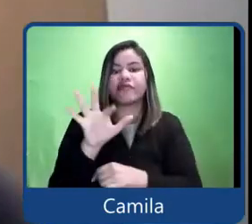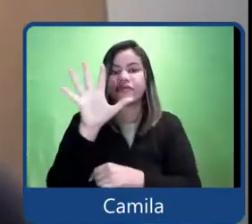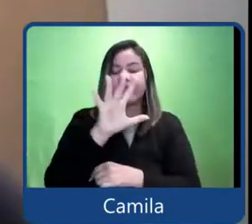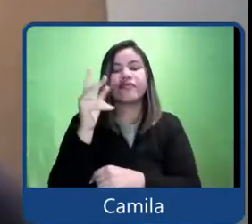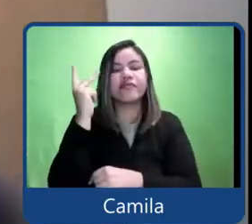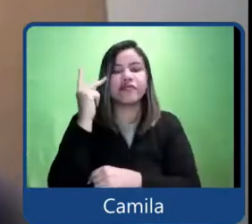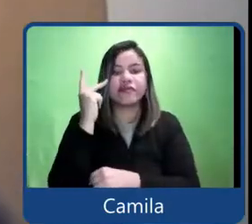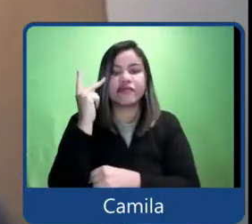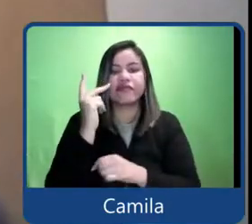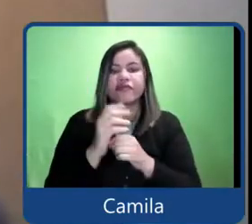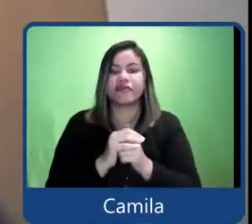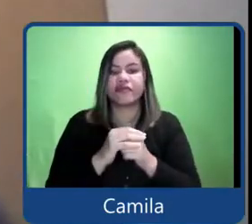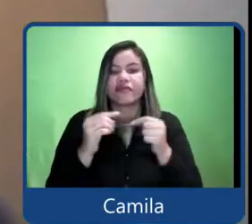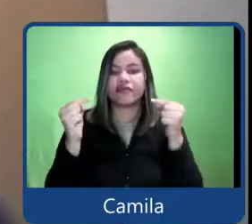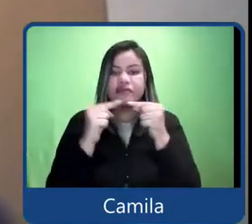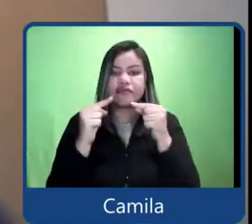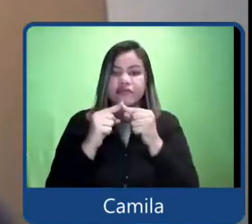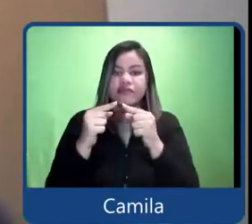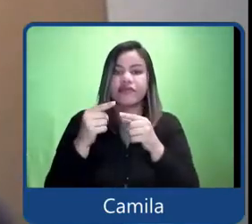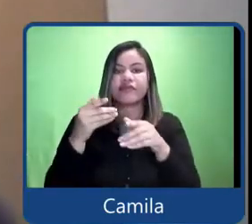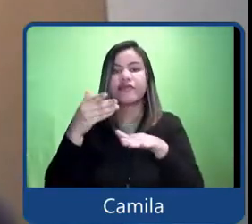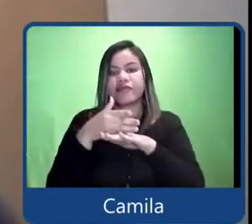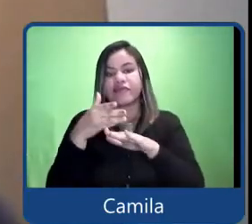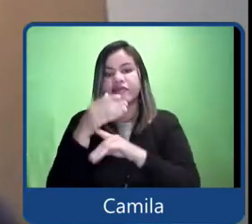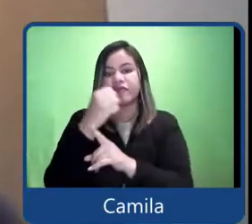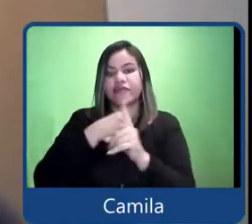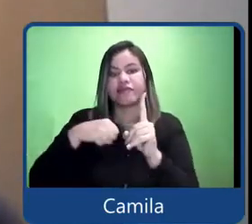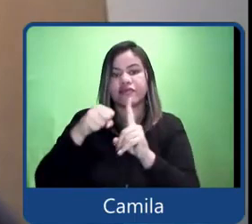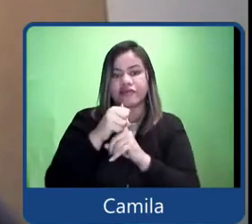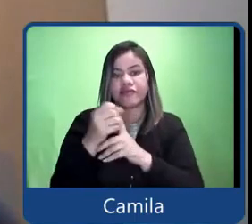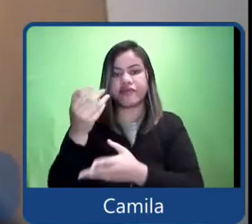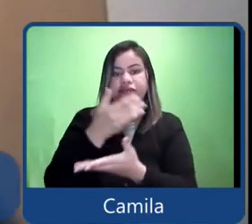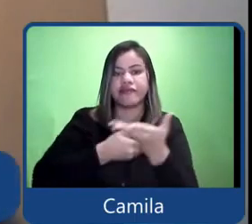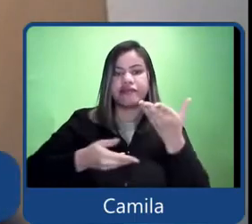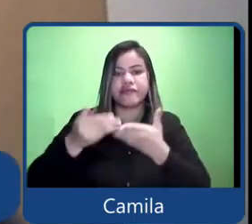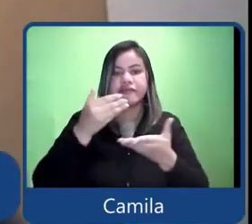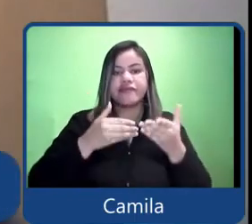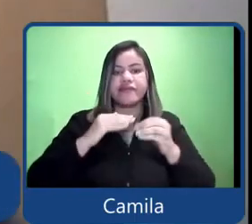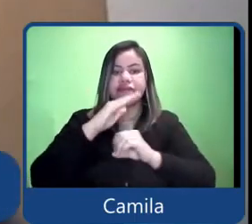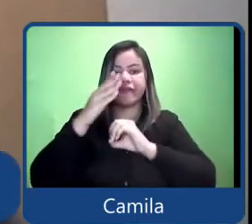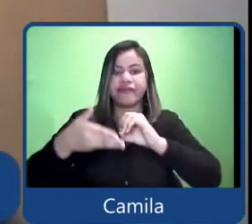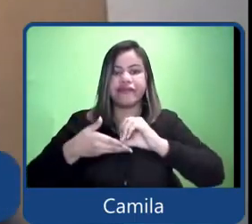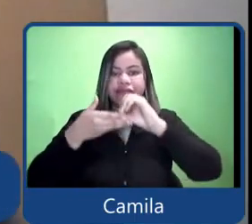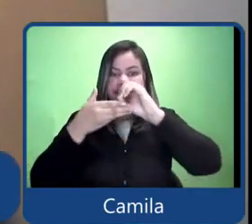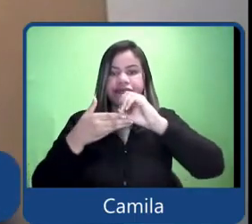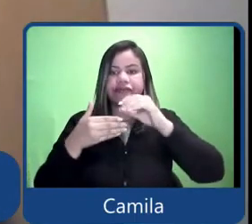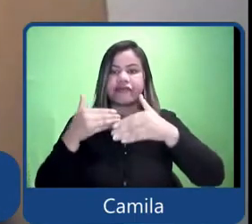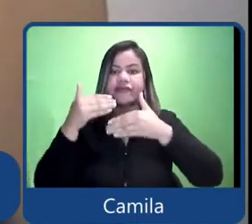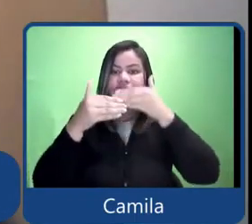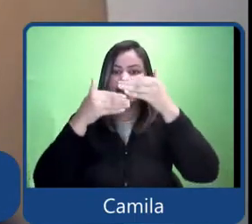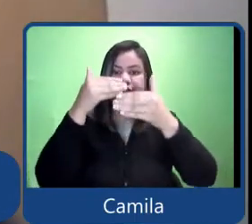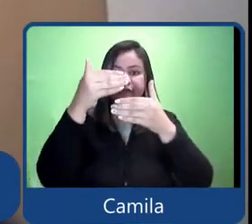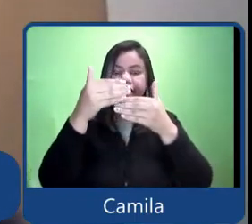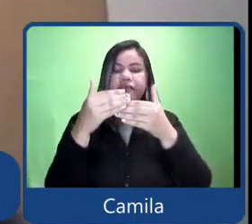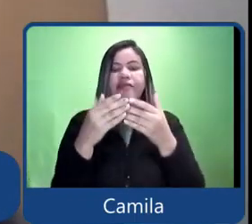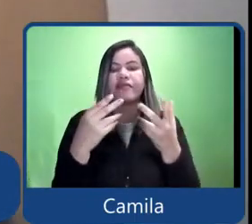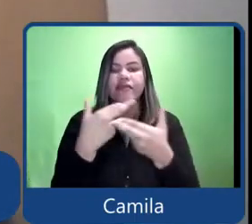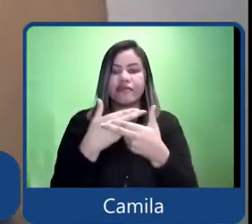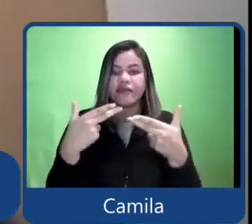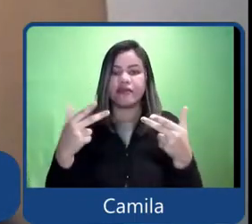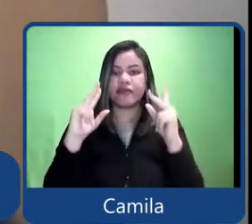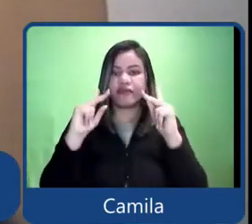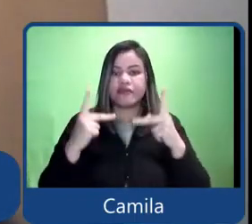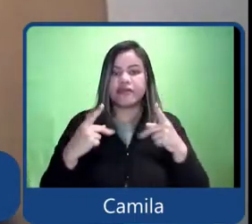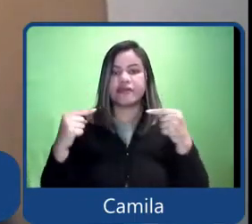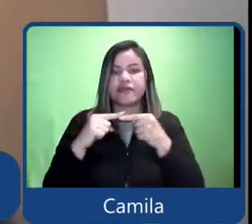pesquisa incluem participação social e relações com formas mais sustentáveis de desenvolvimento e dimensões humanas das mudanças